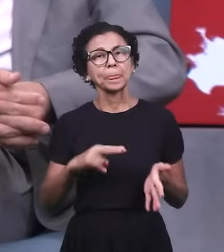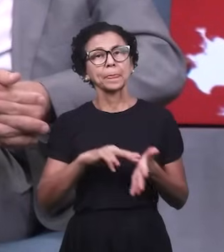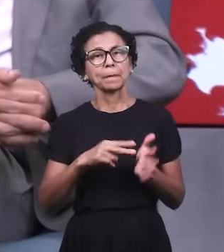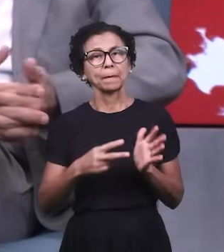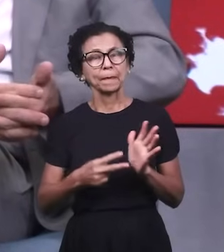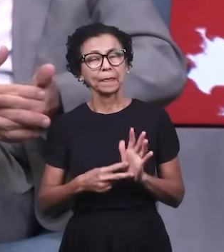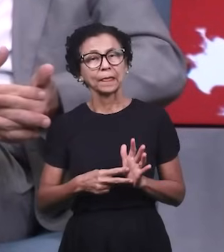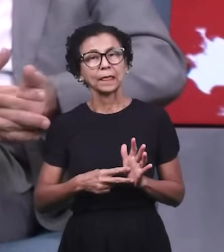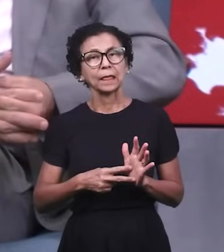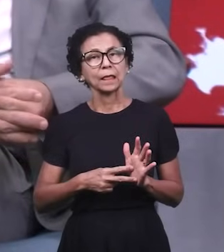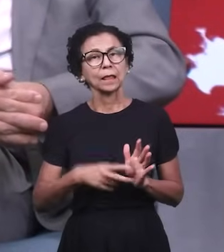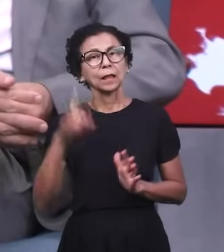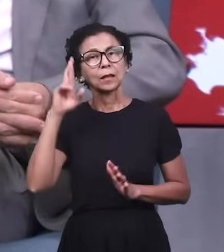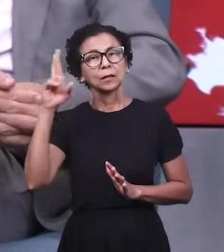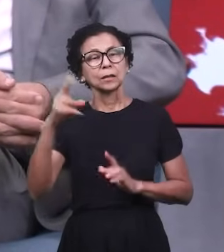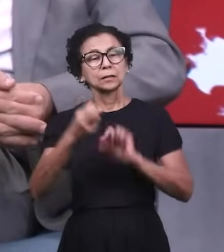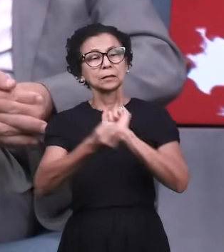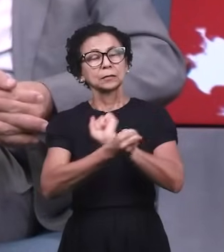do Espírito.